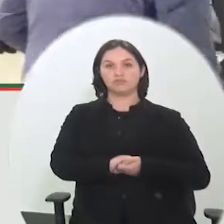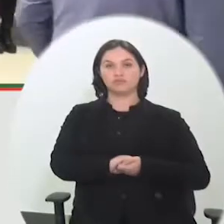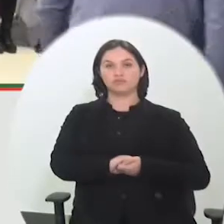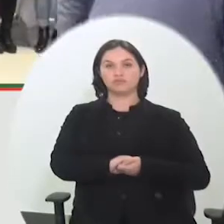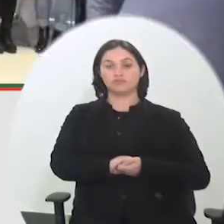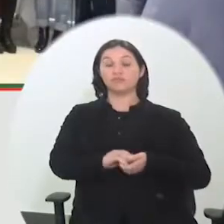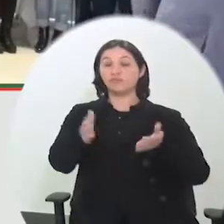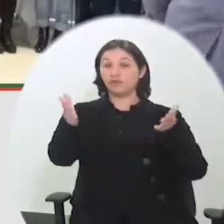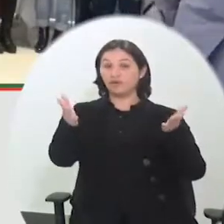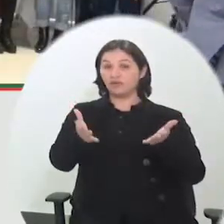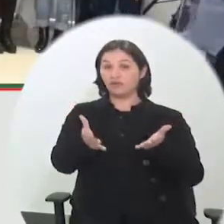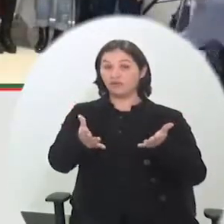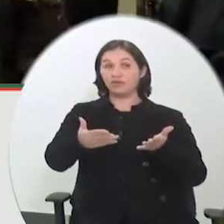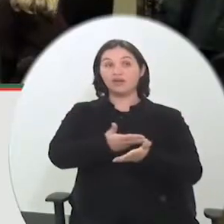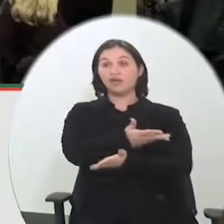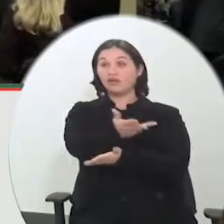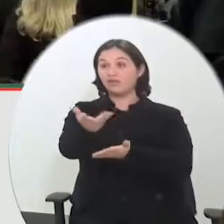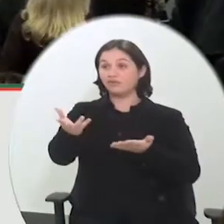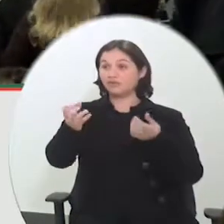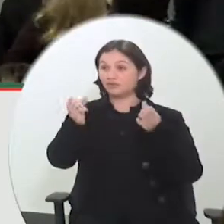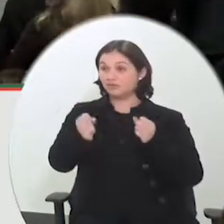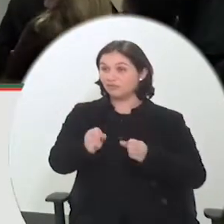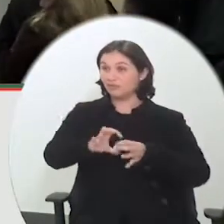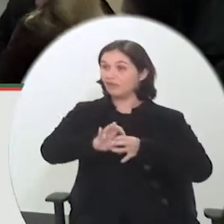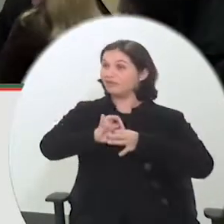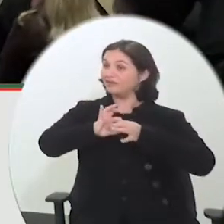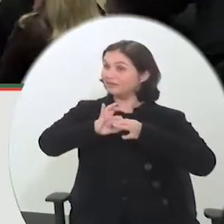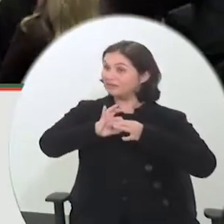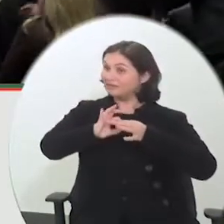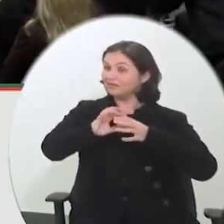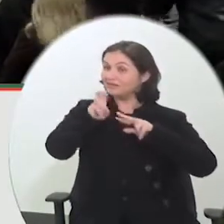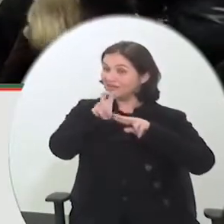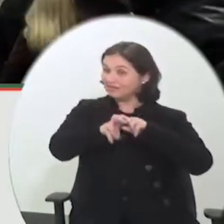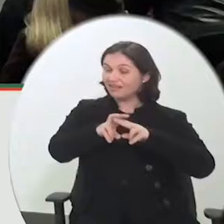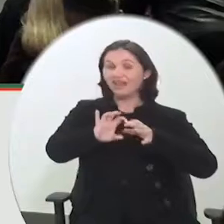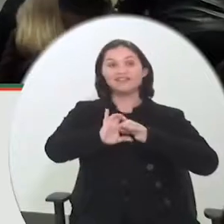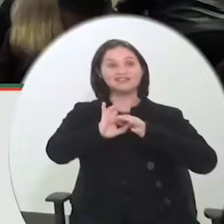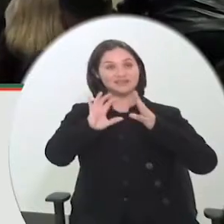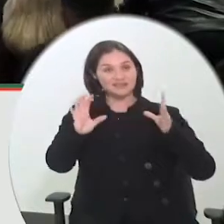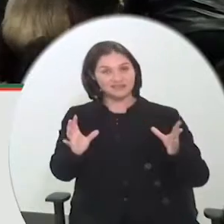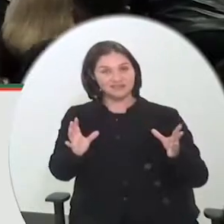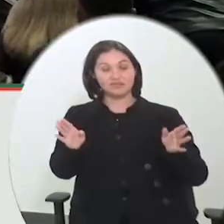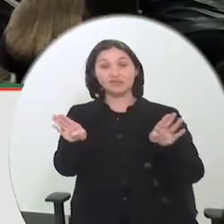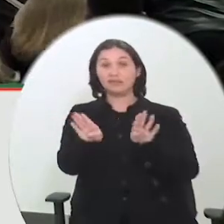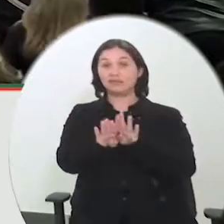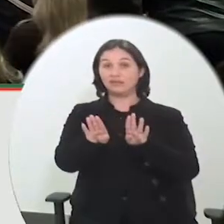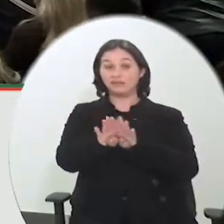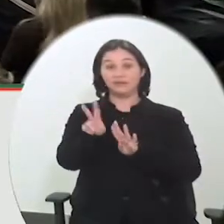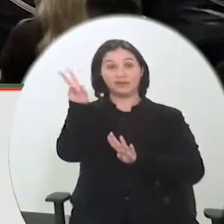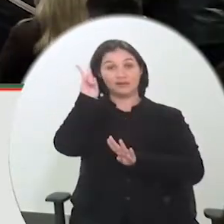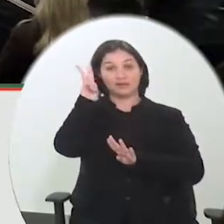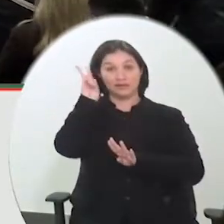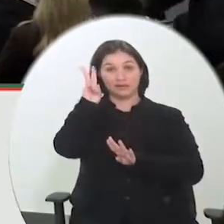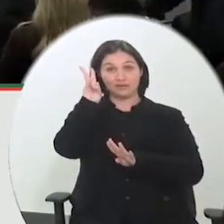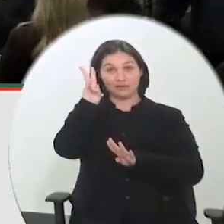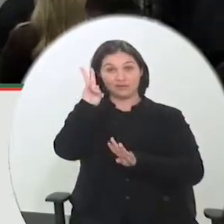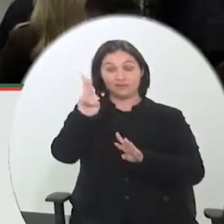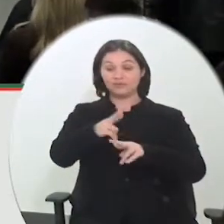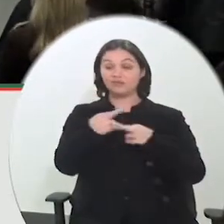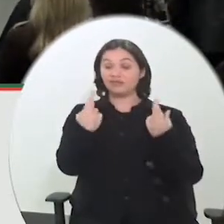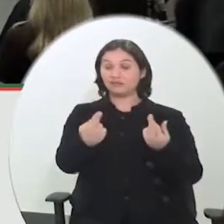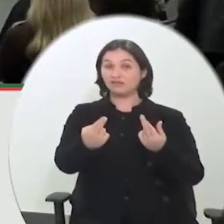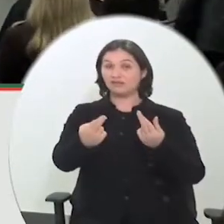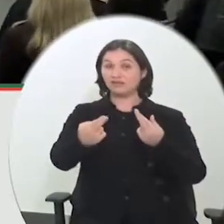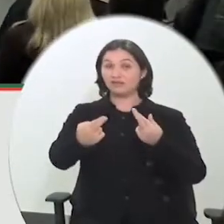Todos, por favor, sintam-se à vontade. Lembramos que esta solenidade está sendo transmitida ao vivo pela internet